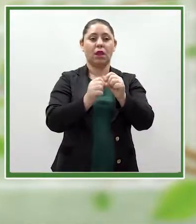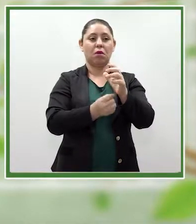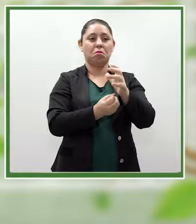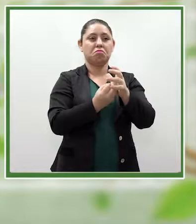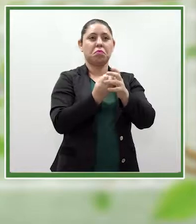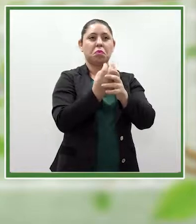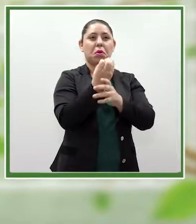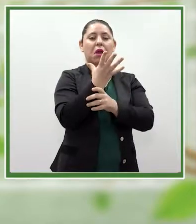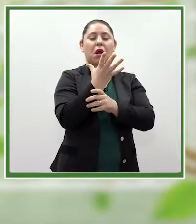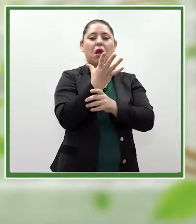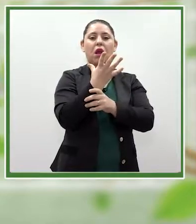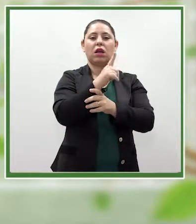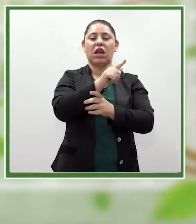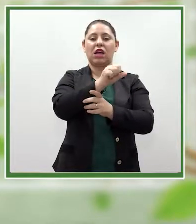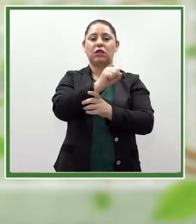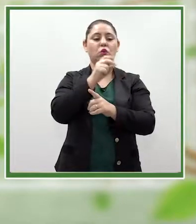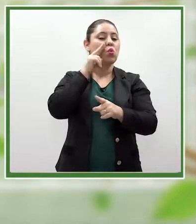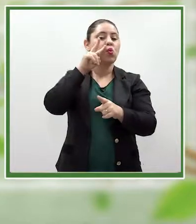emissão,